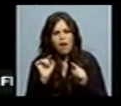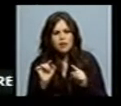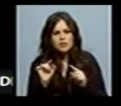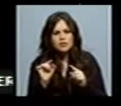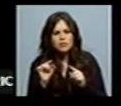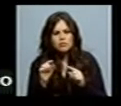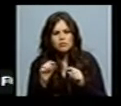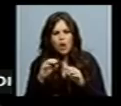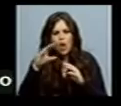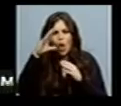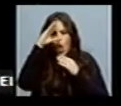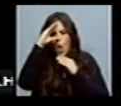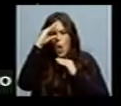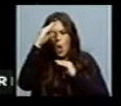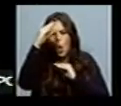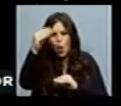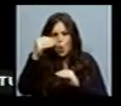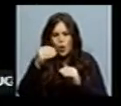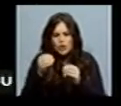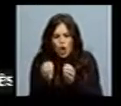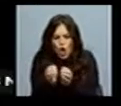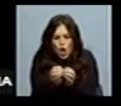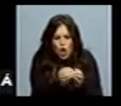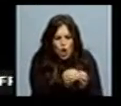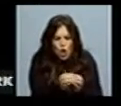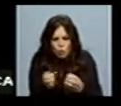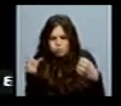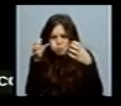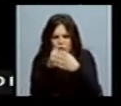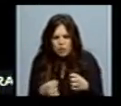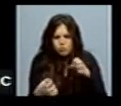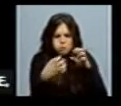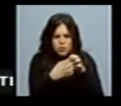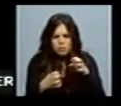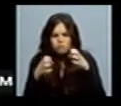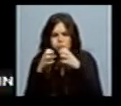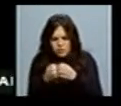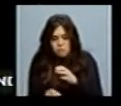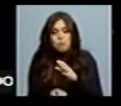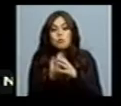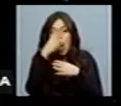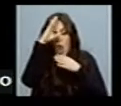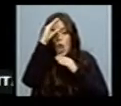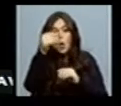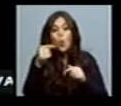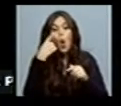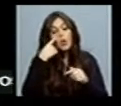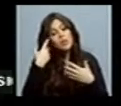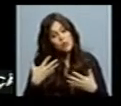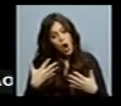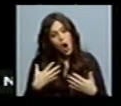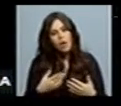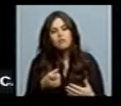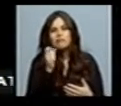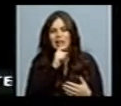múltiplos impactos de várias mini-luas a formarem depois a Lua que nós conhecemos hoje, consegue explicar ou consegue acertar,